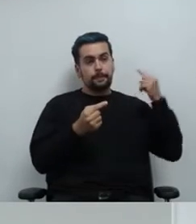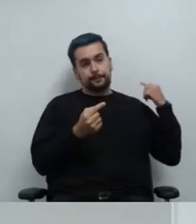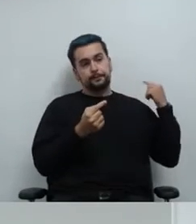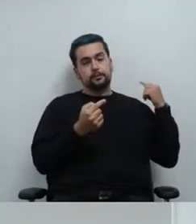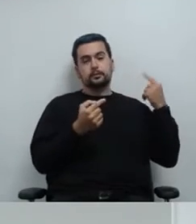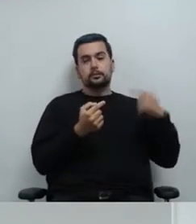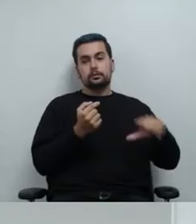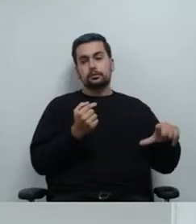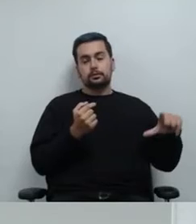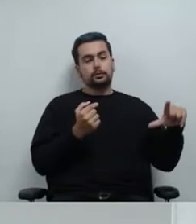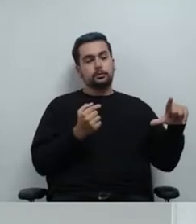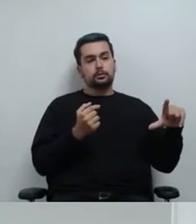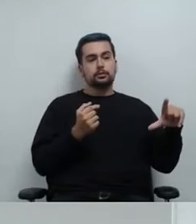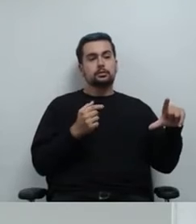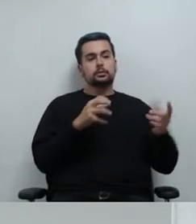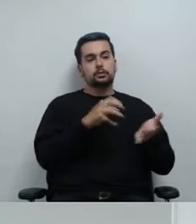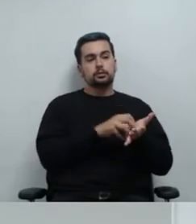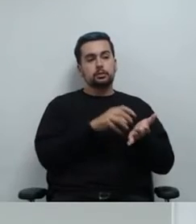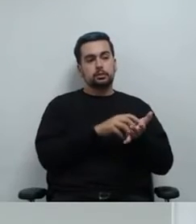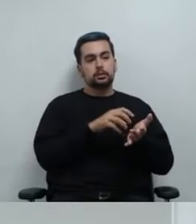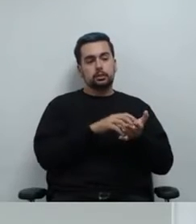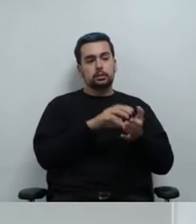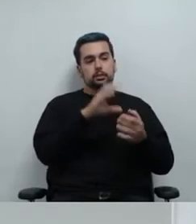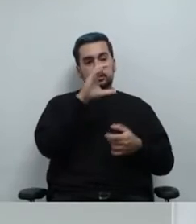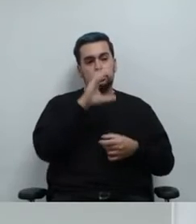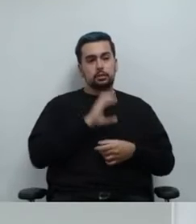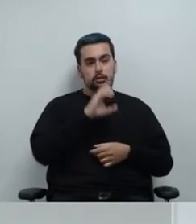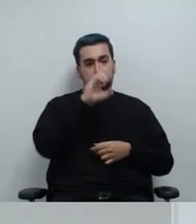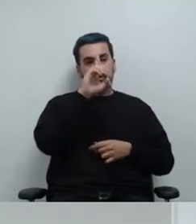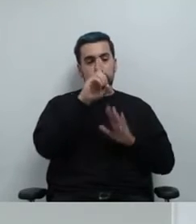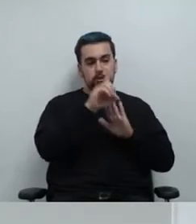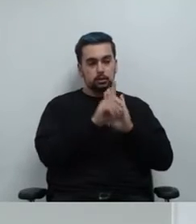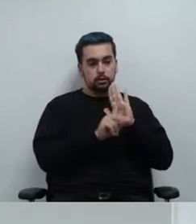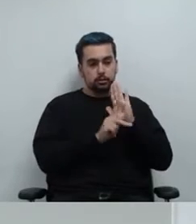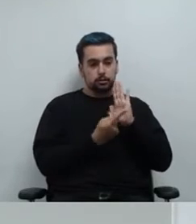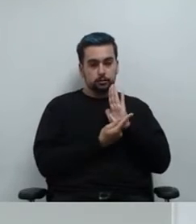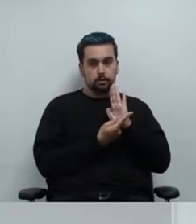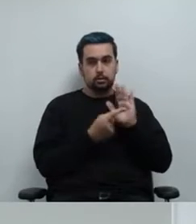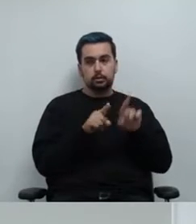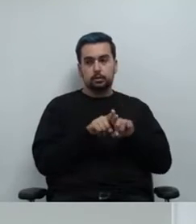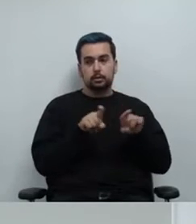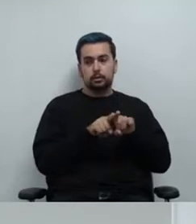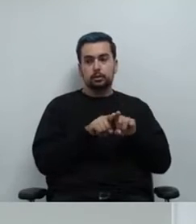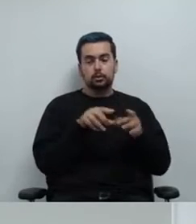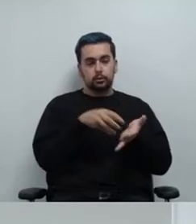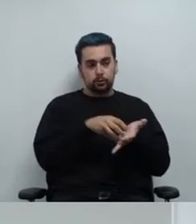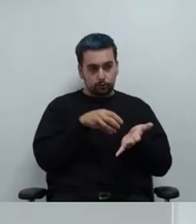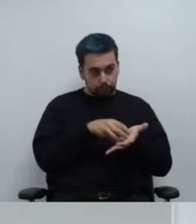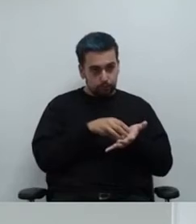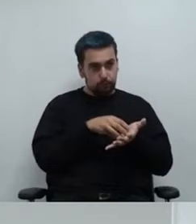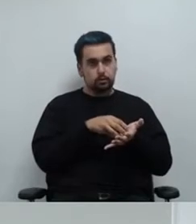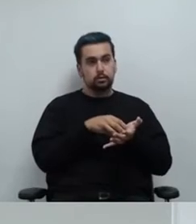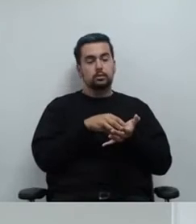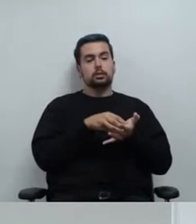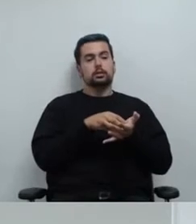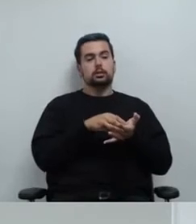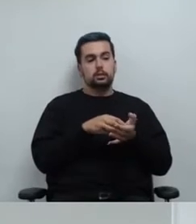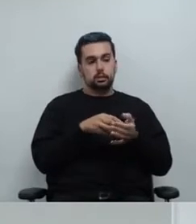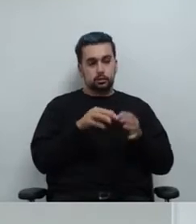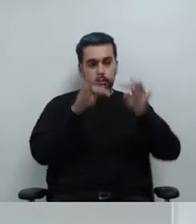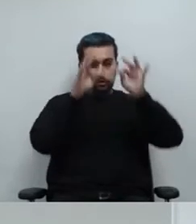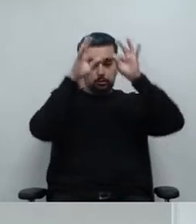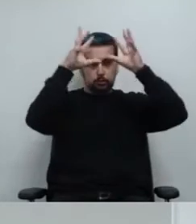demais núcleos, o núcleo da cidadania e direitos humanos, o núcleo de habitação, o NESC, o núcleo de segunda instância e tribunais superiores